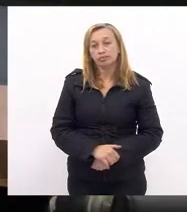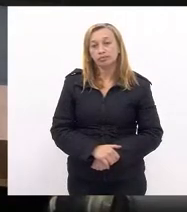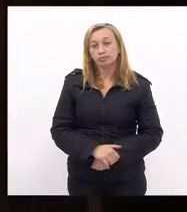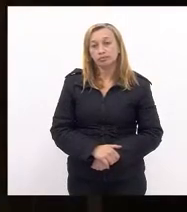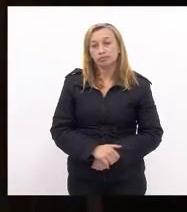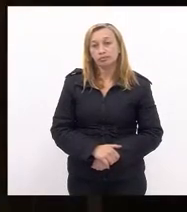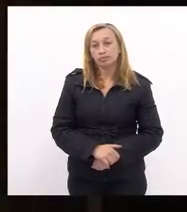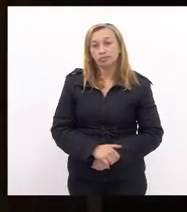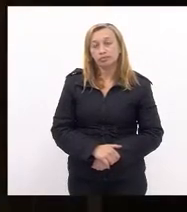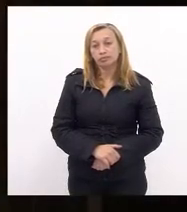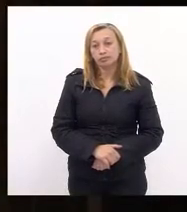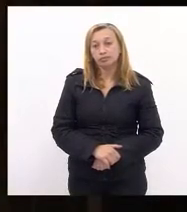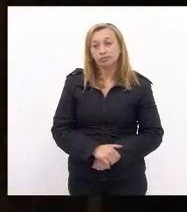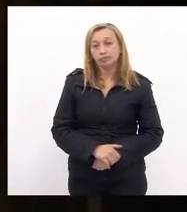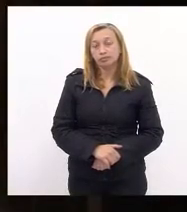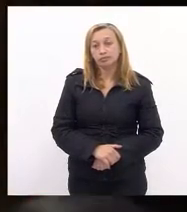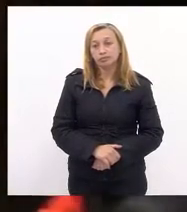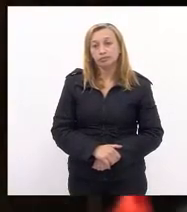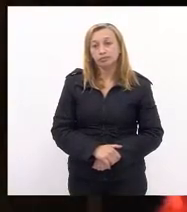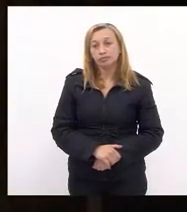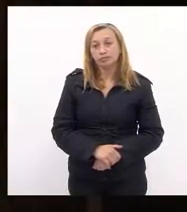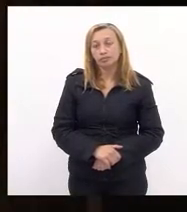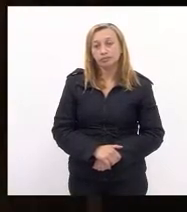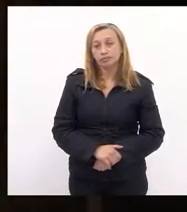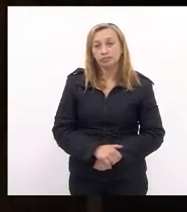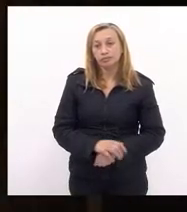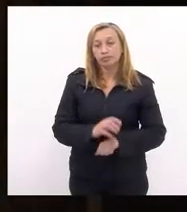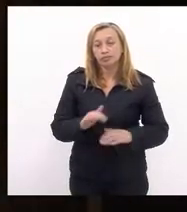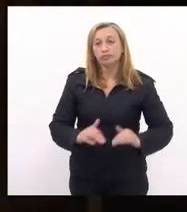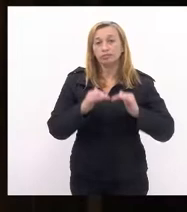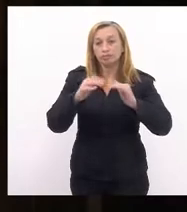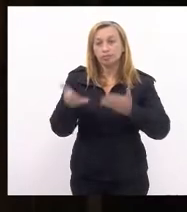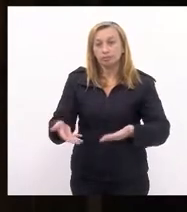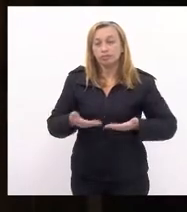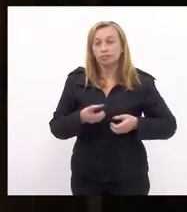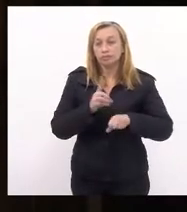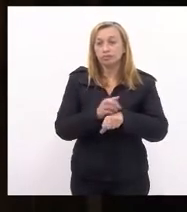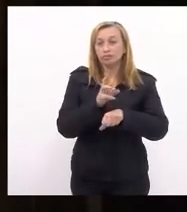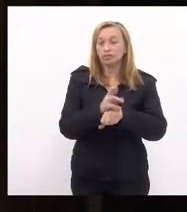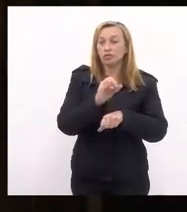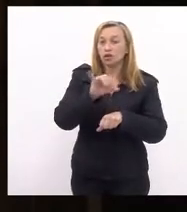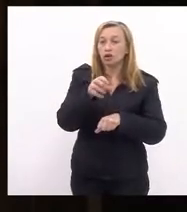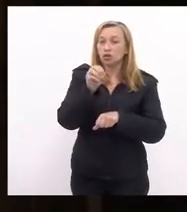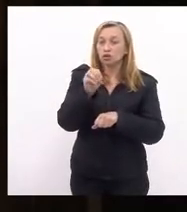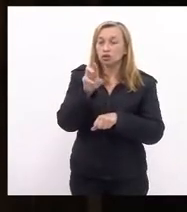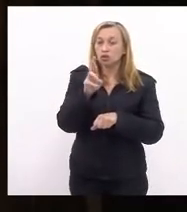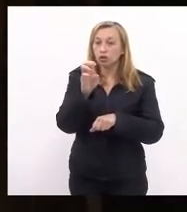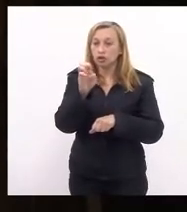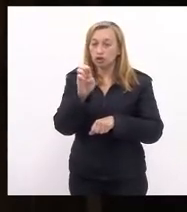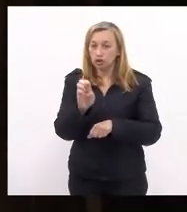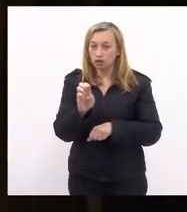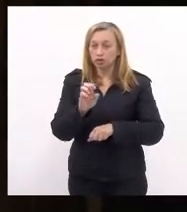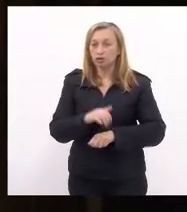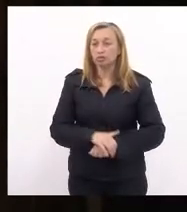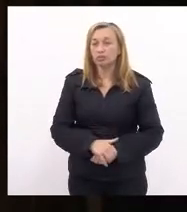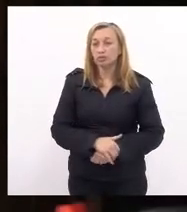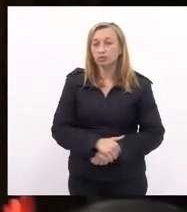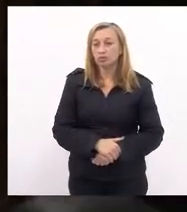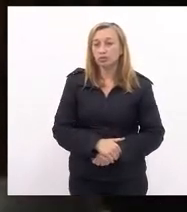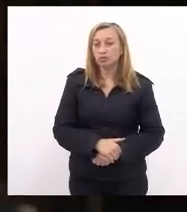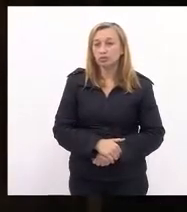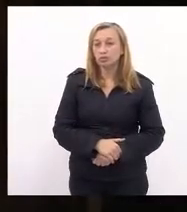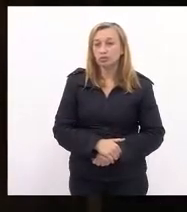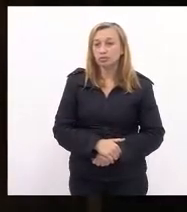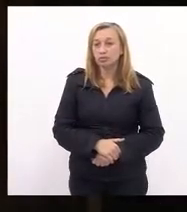Tenho a honra de chamar o excelentíssimo doutor Jorge Sebastião da Silva Costa.